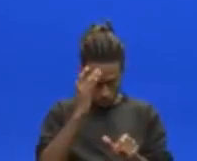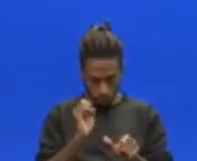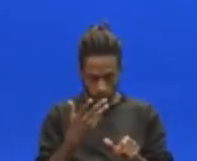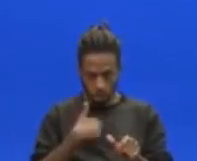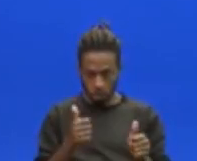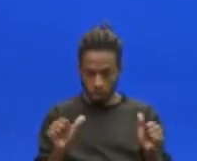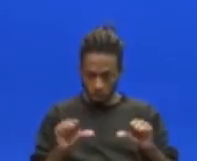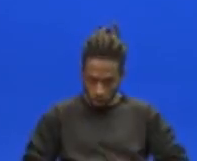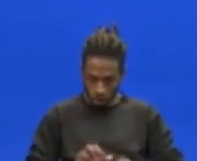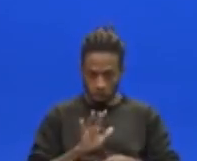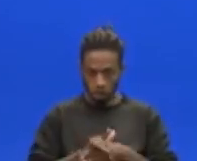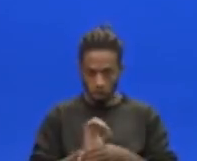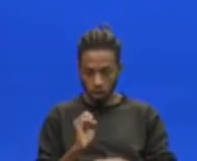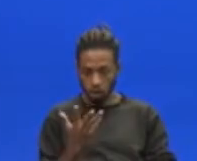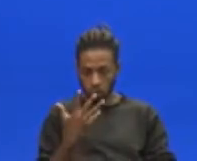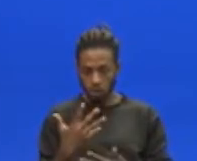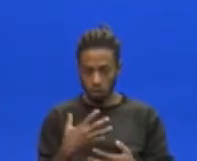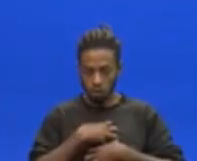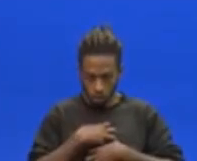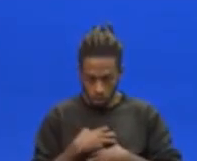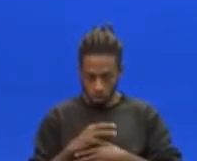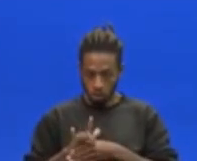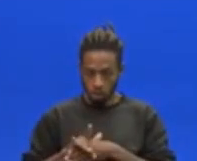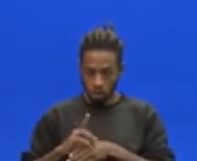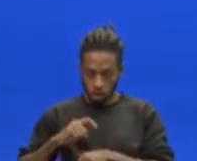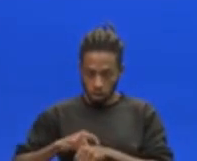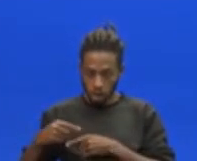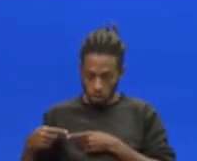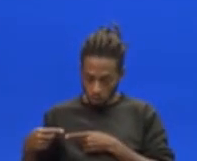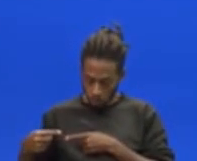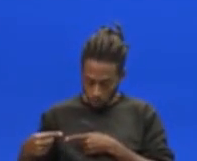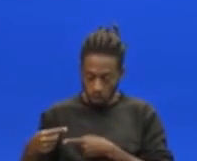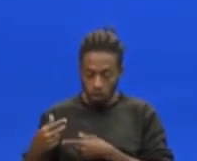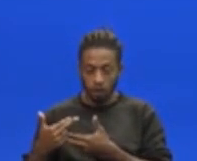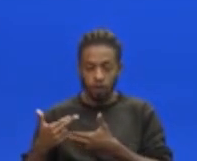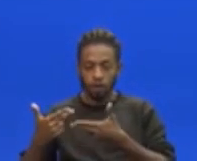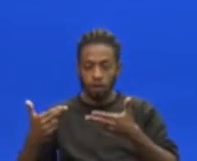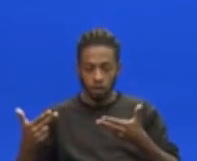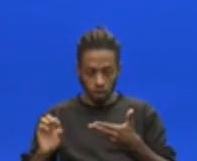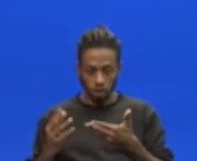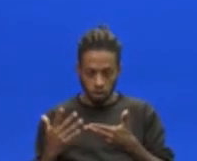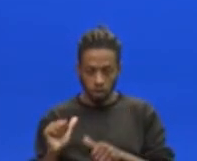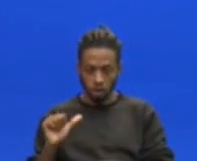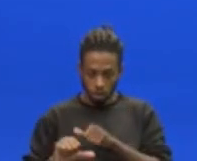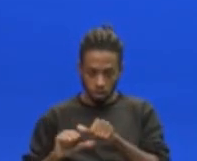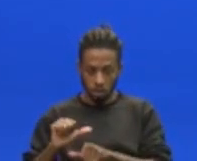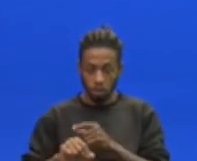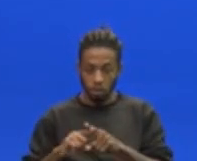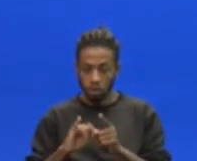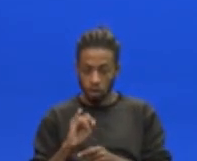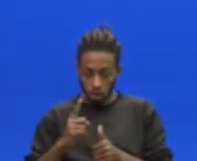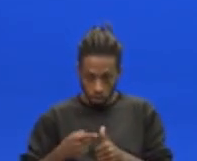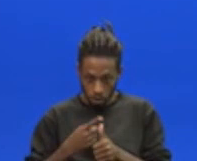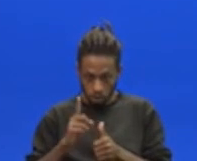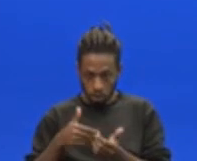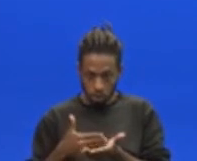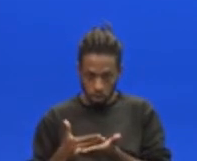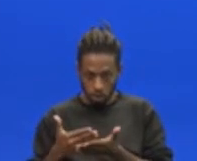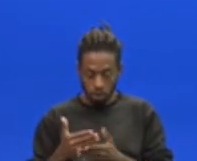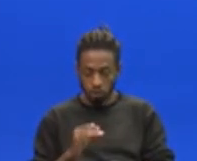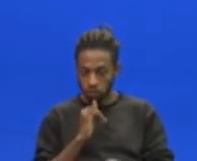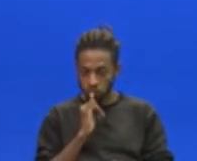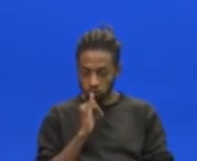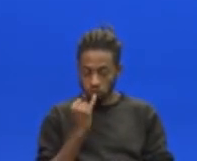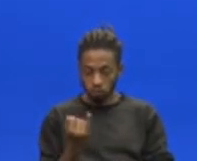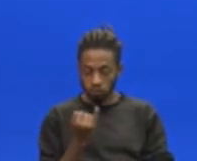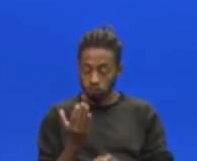doença, então no período de patogênese nós teremos várias fases distintas. A primeira fase seria uma fase onde é